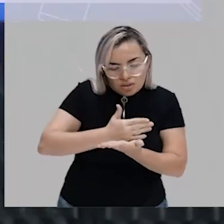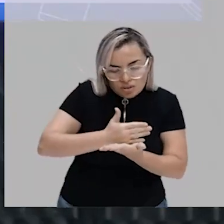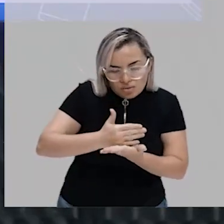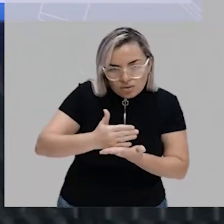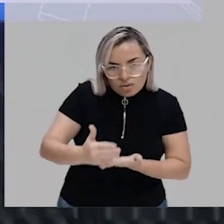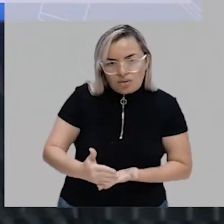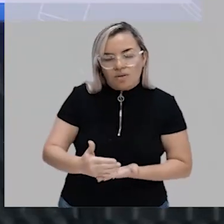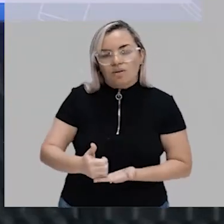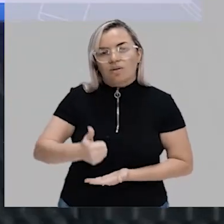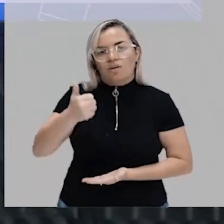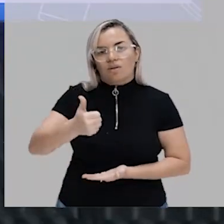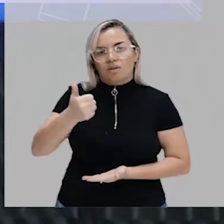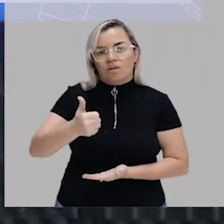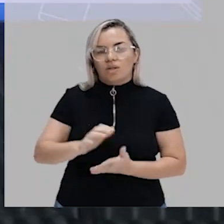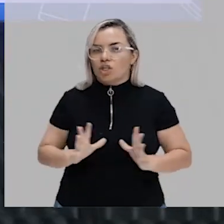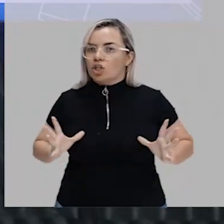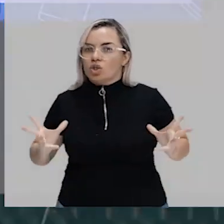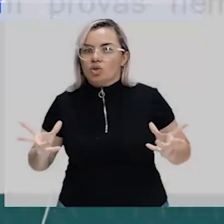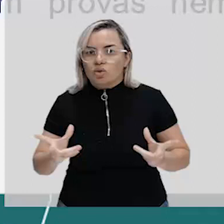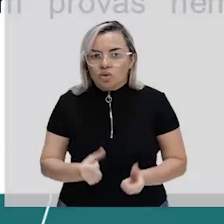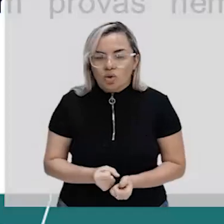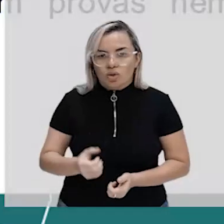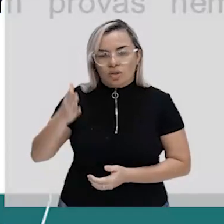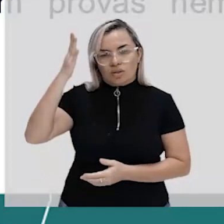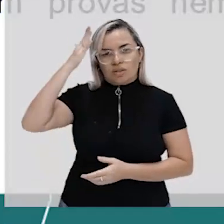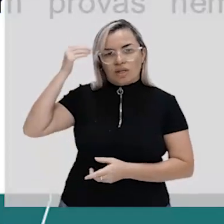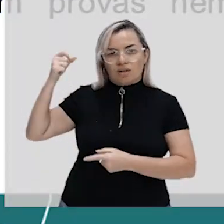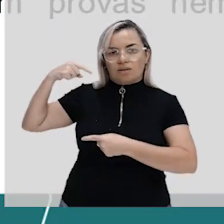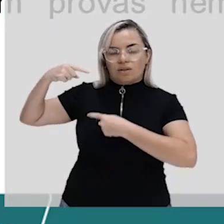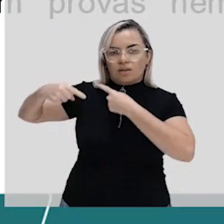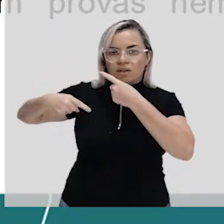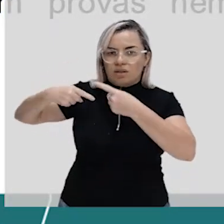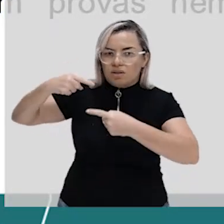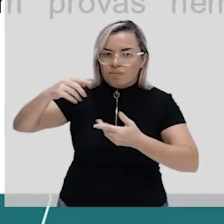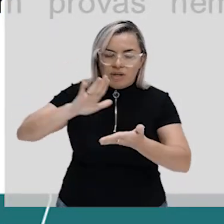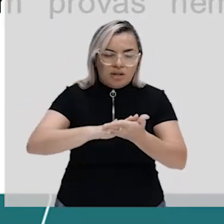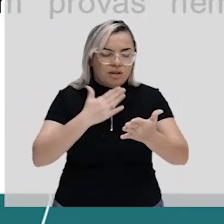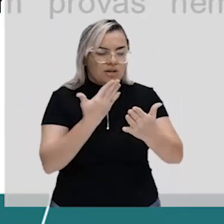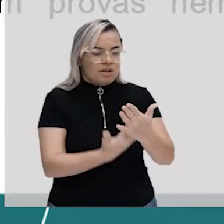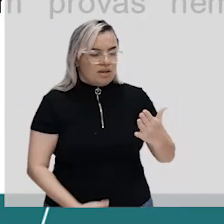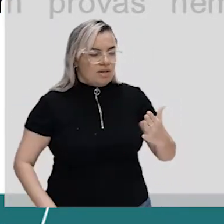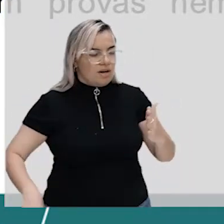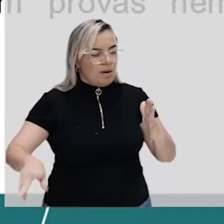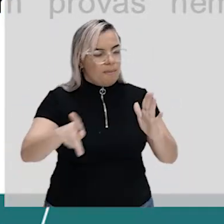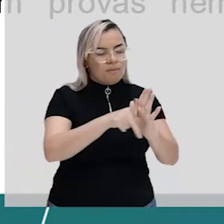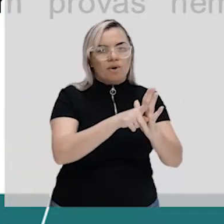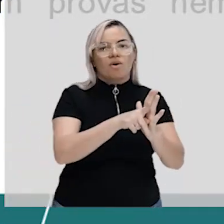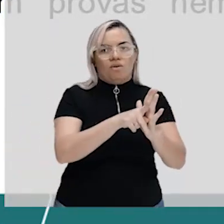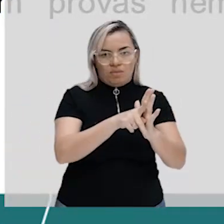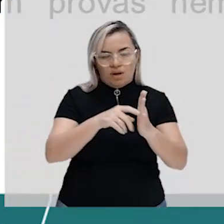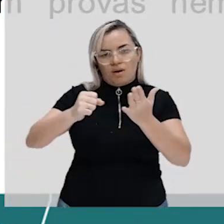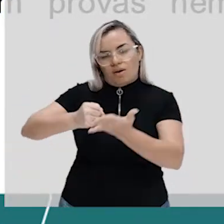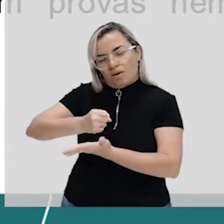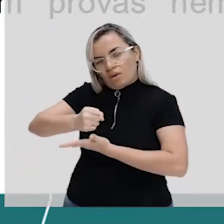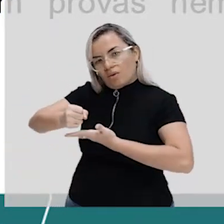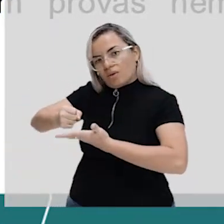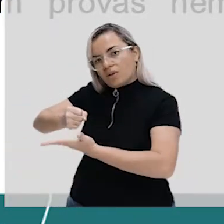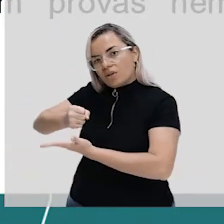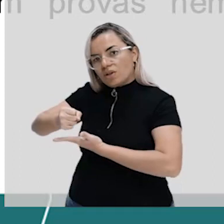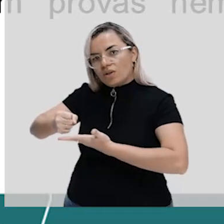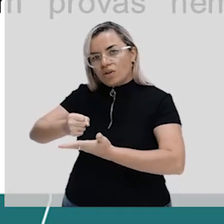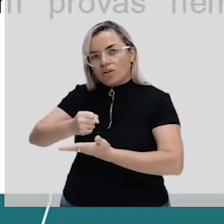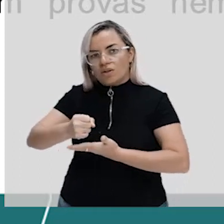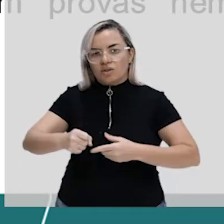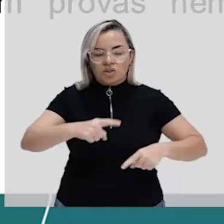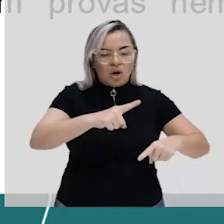a generalização, é a interpretação particular e superficial de algumas coisas